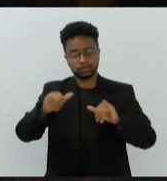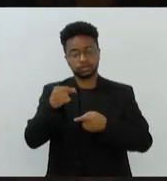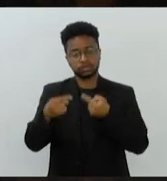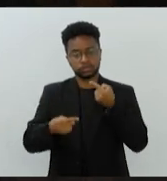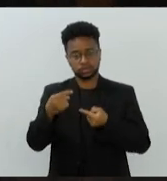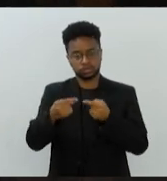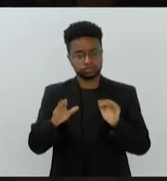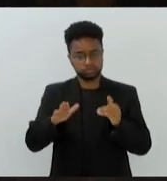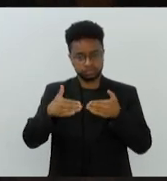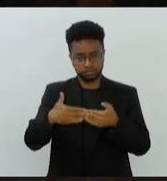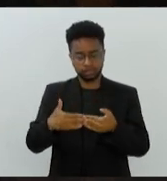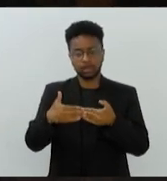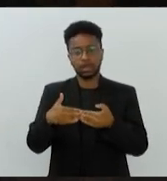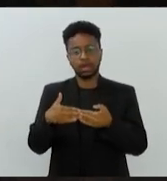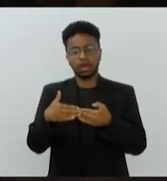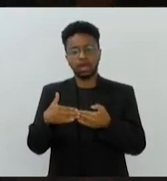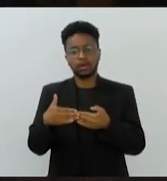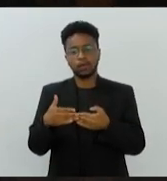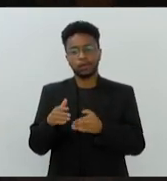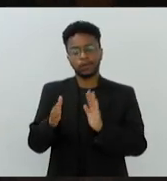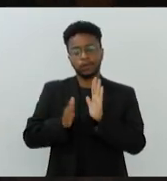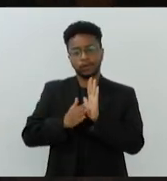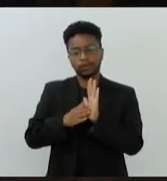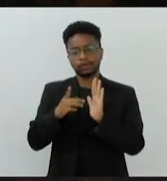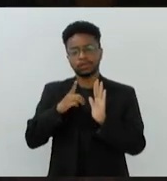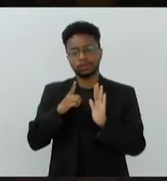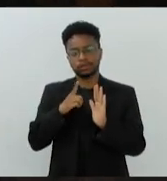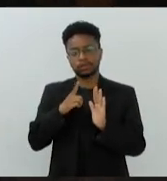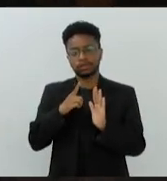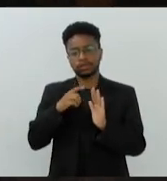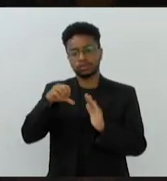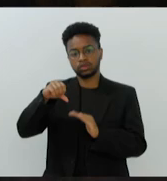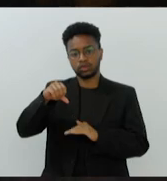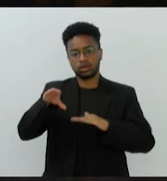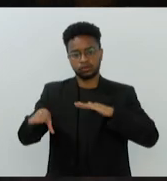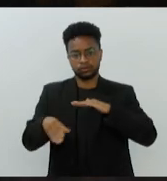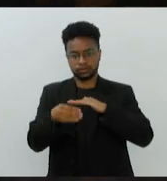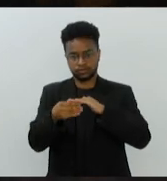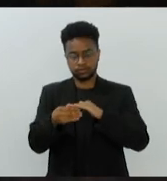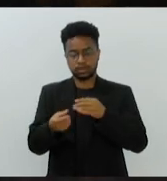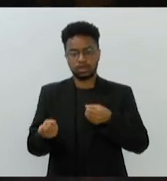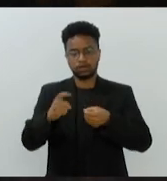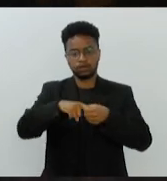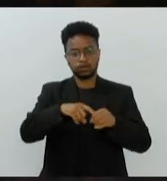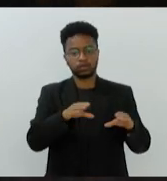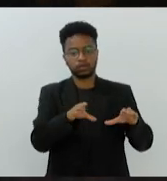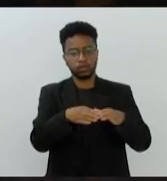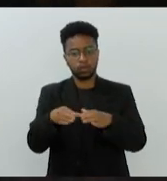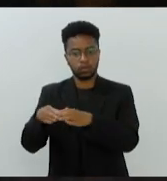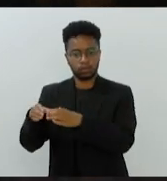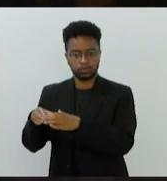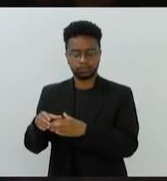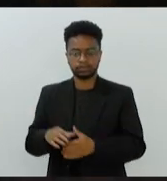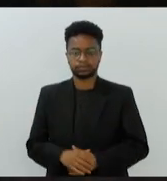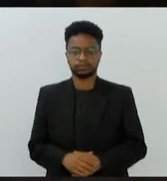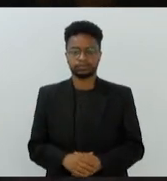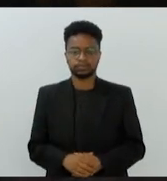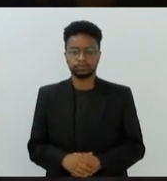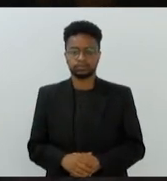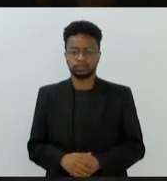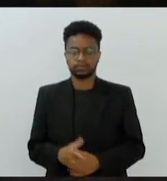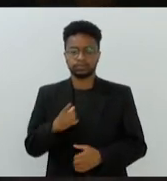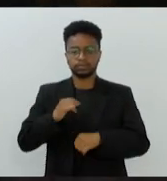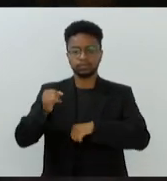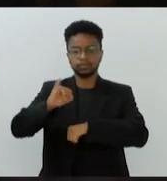queira discutir, encerrada a discussão, a presente proposta recebeu 9 emendas e retorna às comissões técnicas. Há sobre